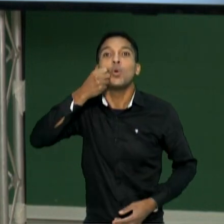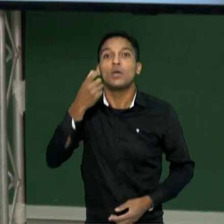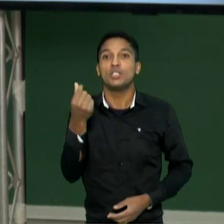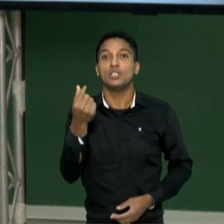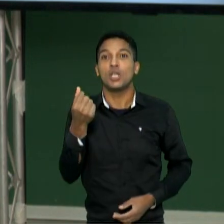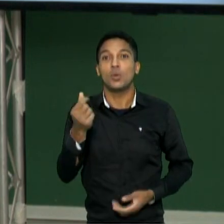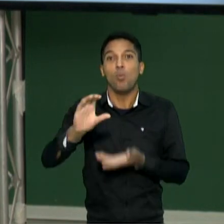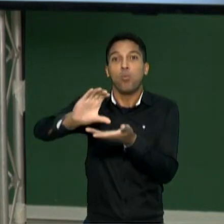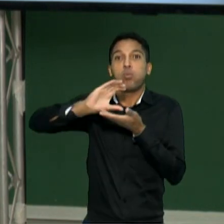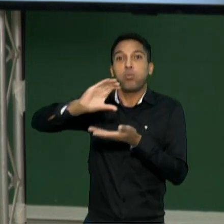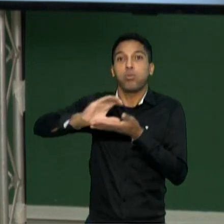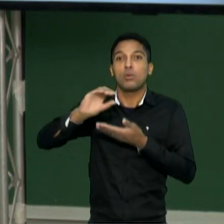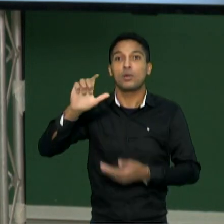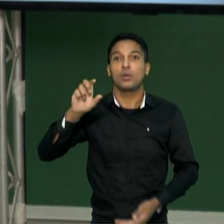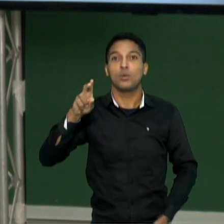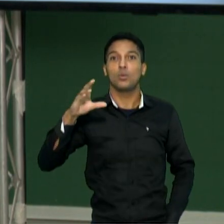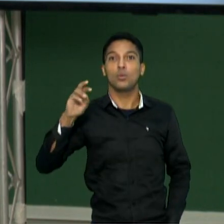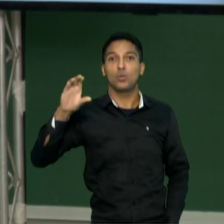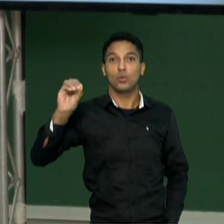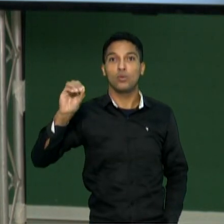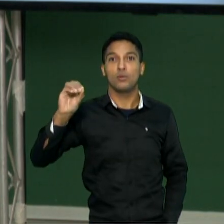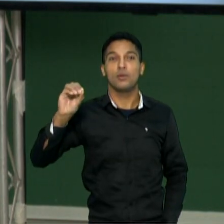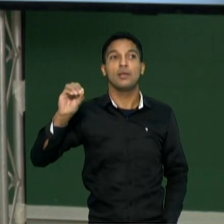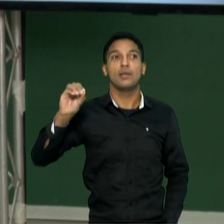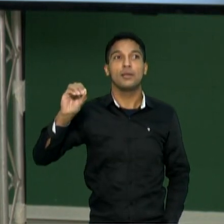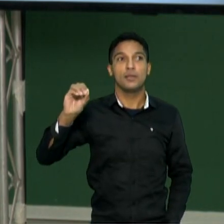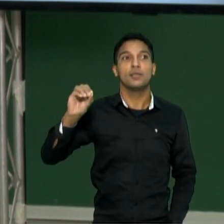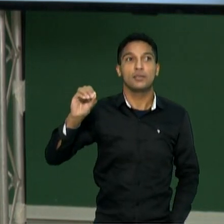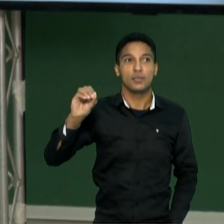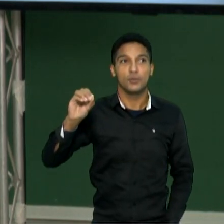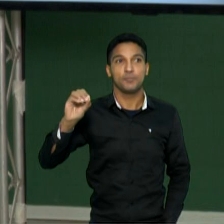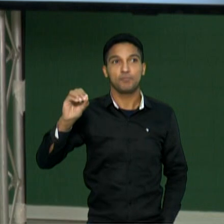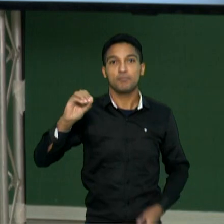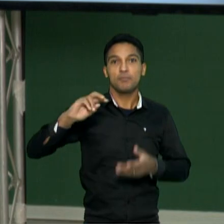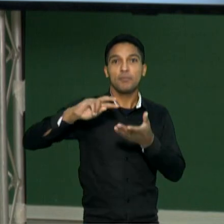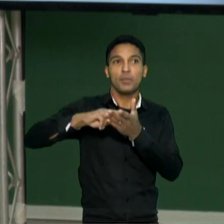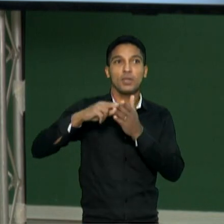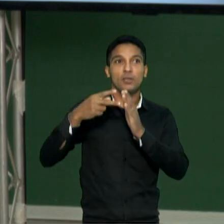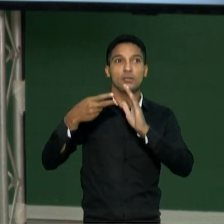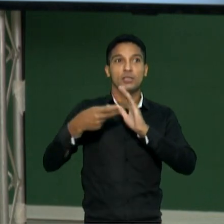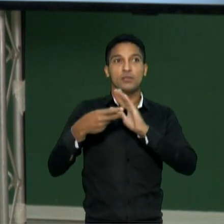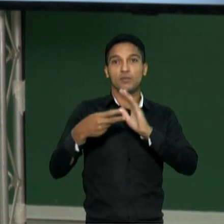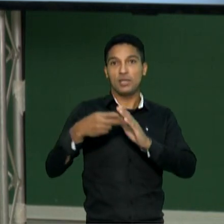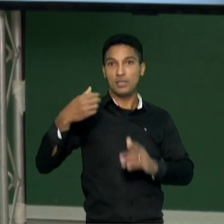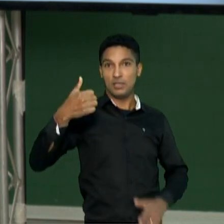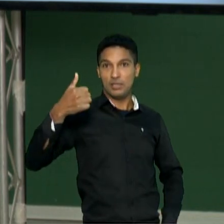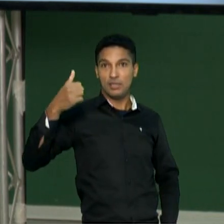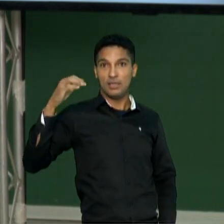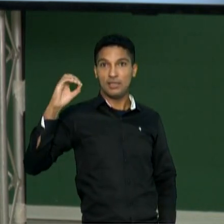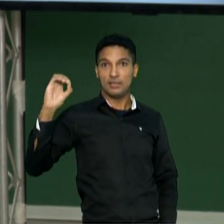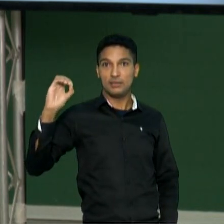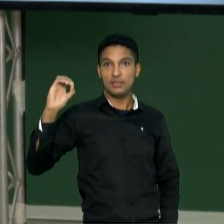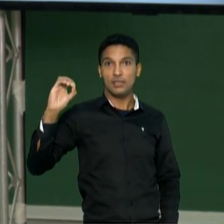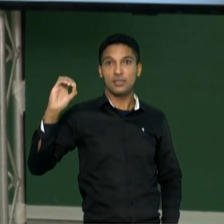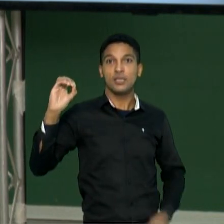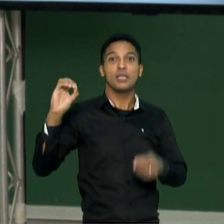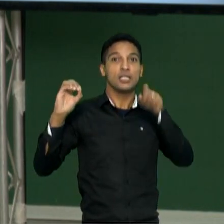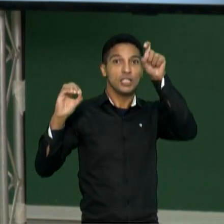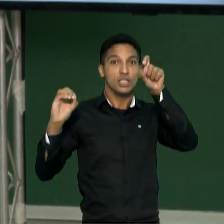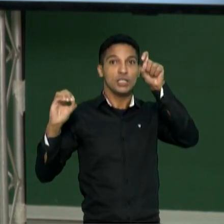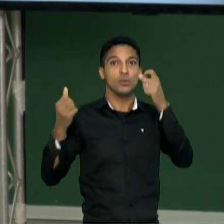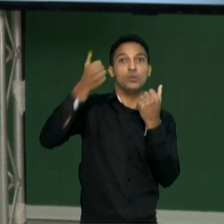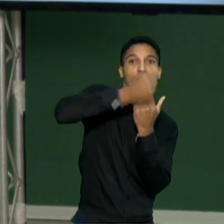de espectadores. Se eu estou perguntando qual é o lucro, significa que esse valor que eu tenho aqui, eu vou substituir no